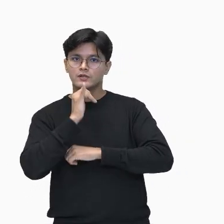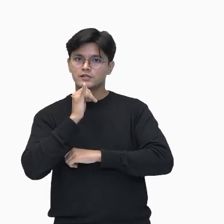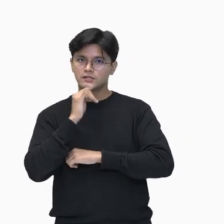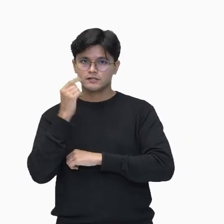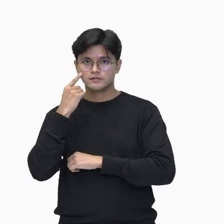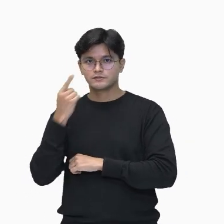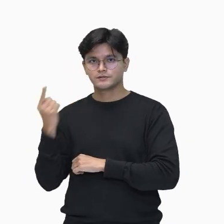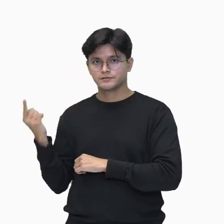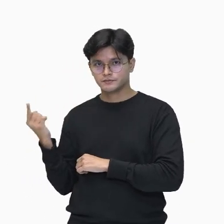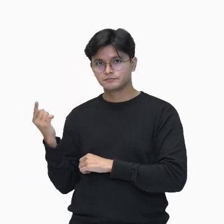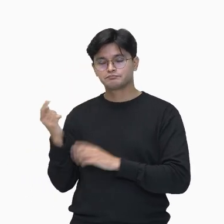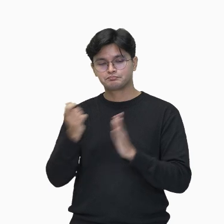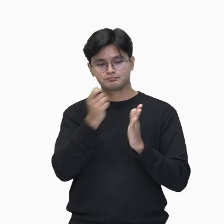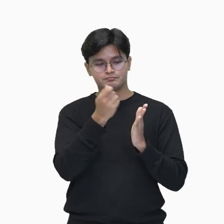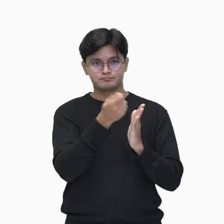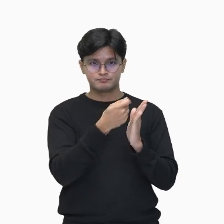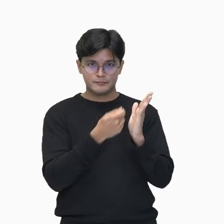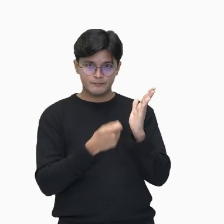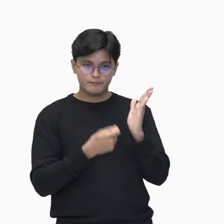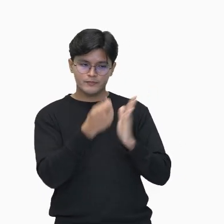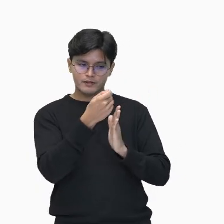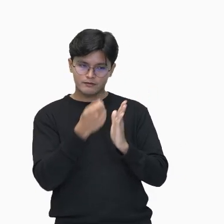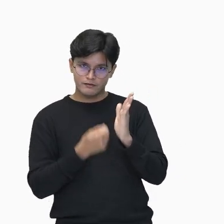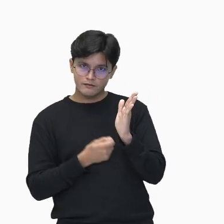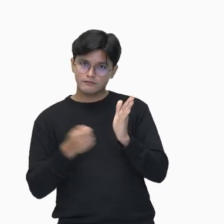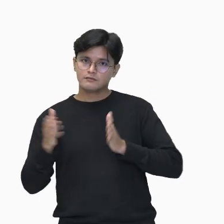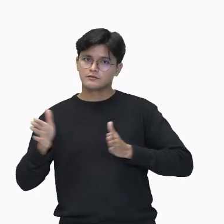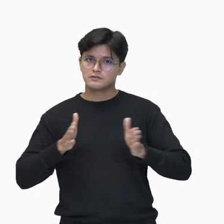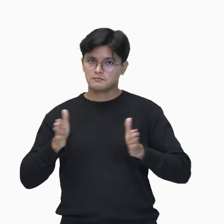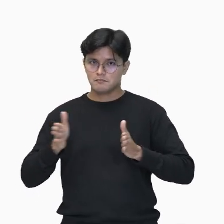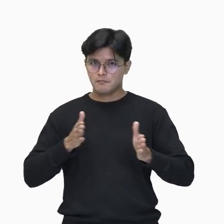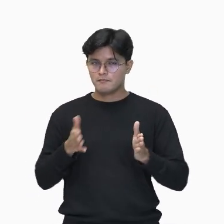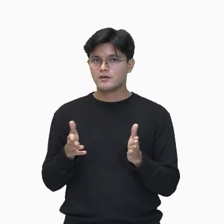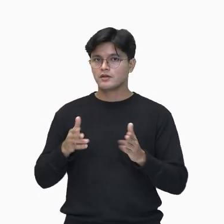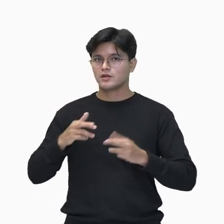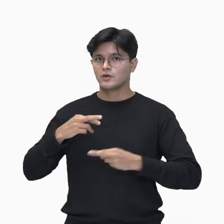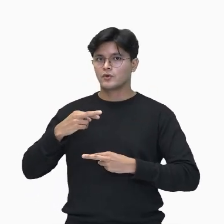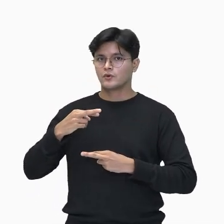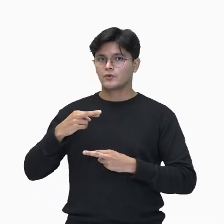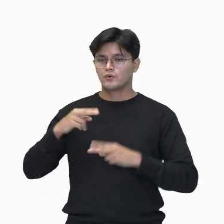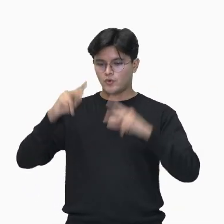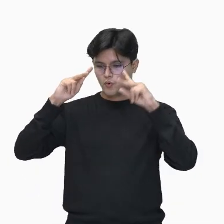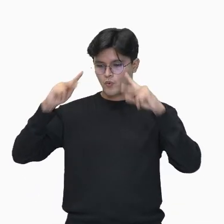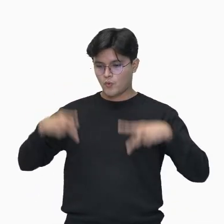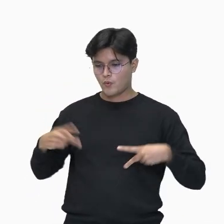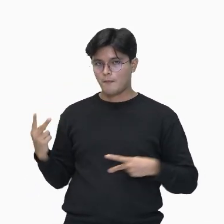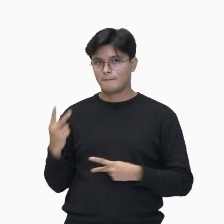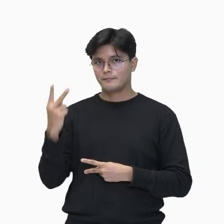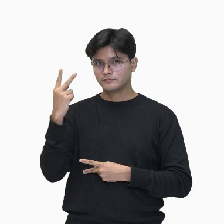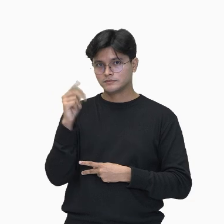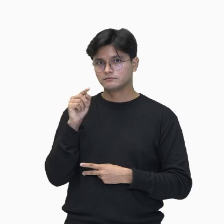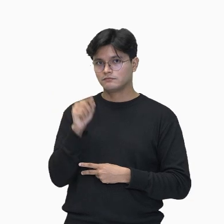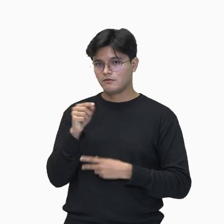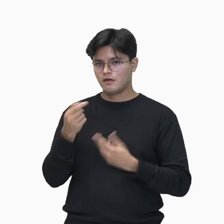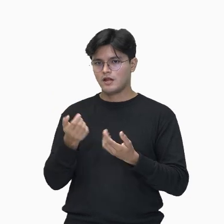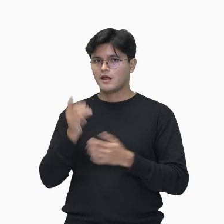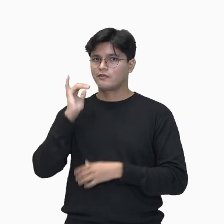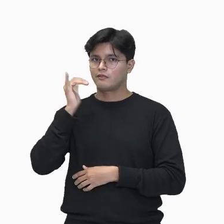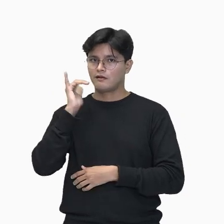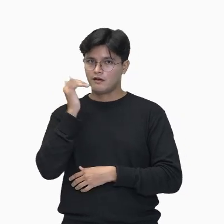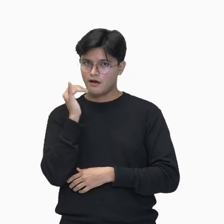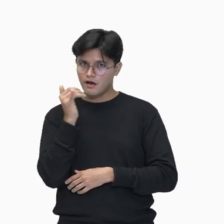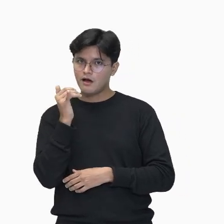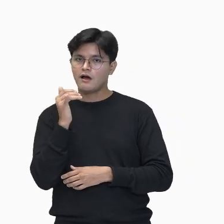escrita feita no tempo do humanismo porque era contar fatos por isso que é